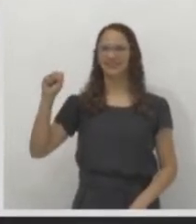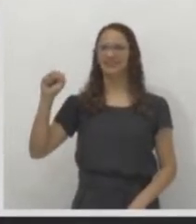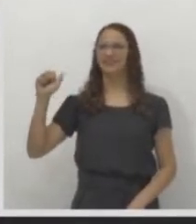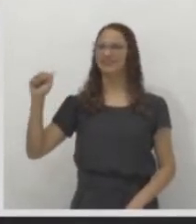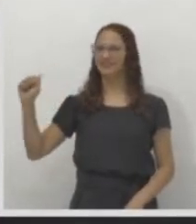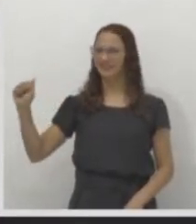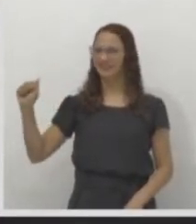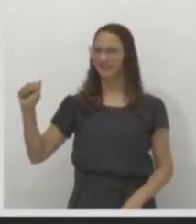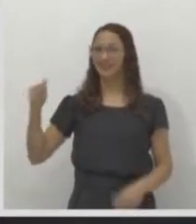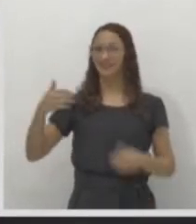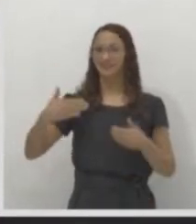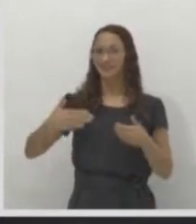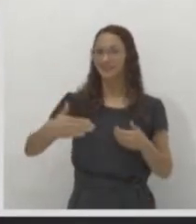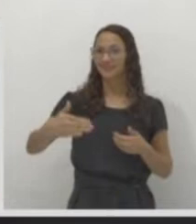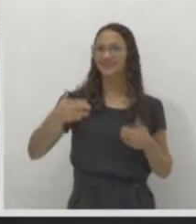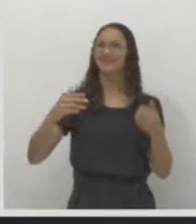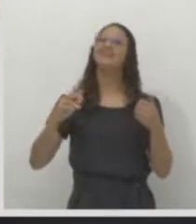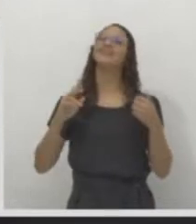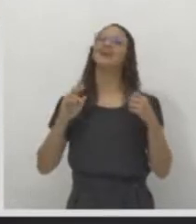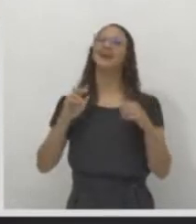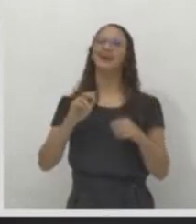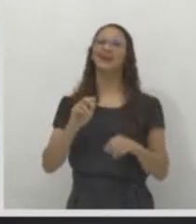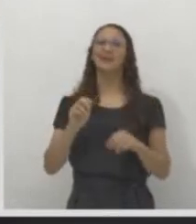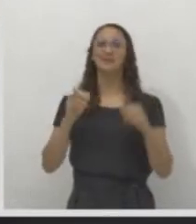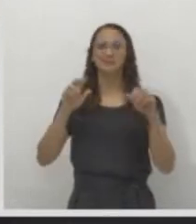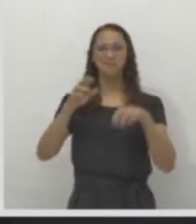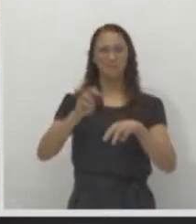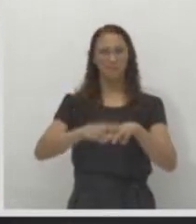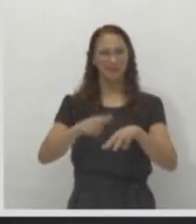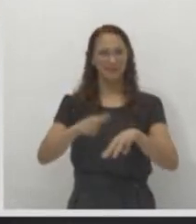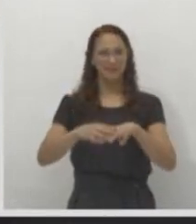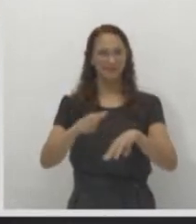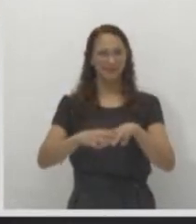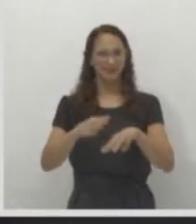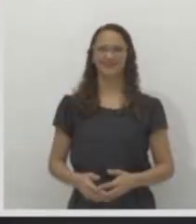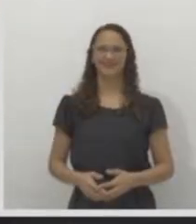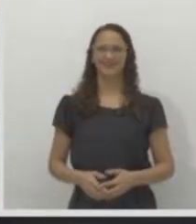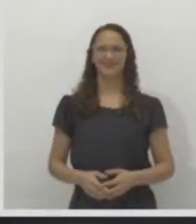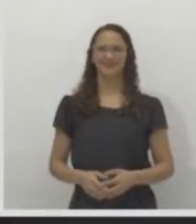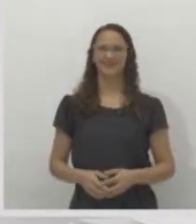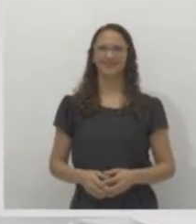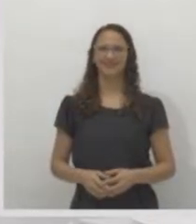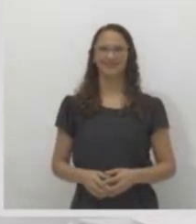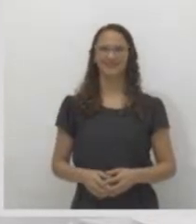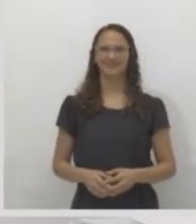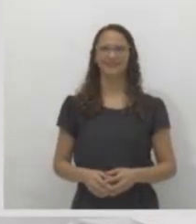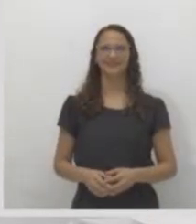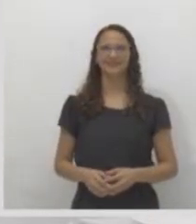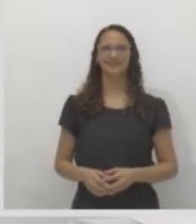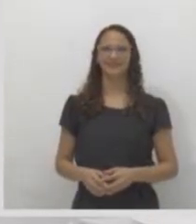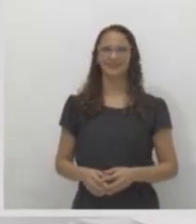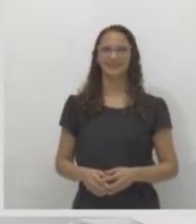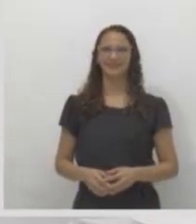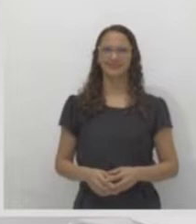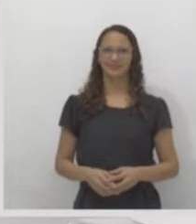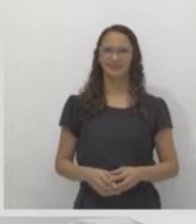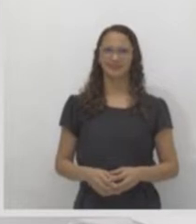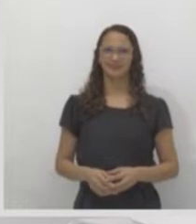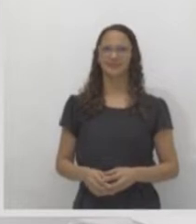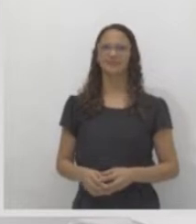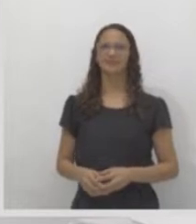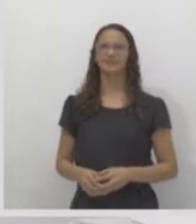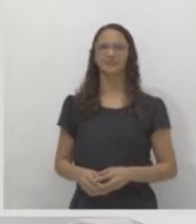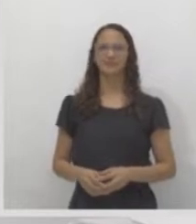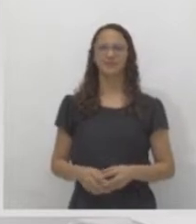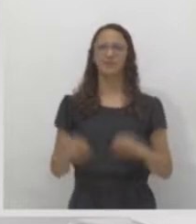matemática sobre o sistema de numeração decimal para os alunos do quarto ano. Matemática, quarto ano, ensino fundamental.